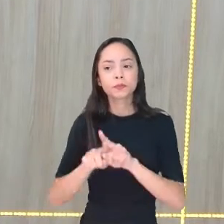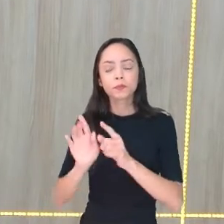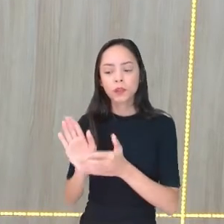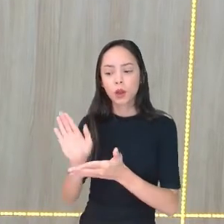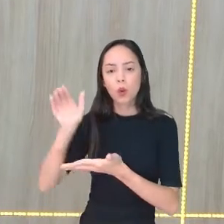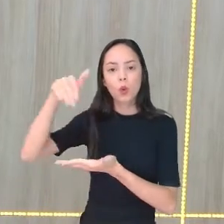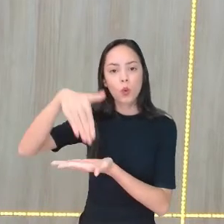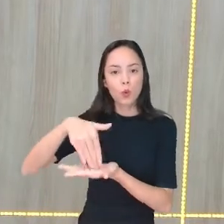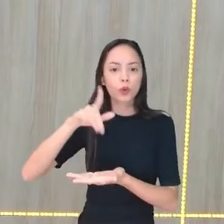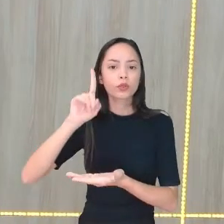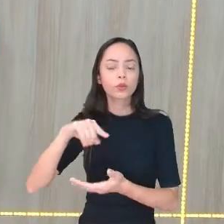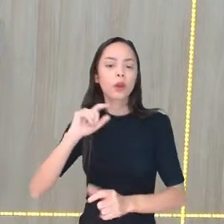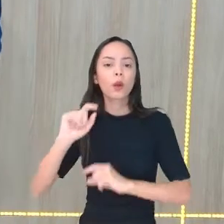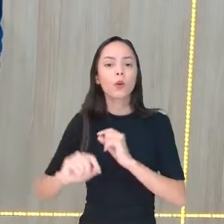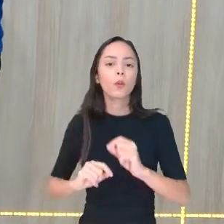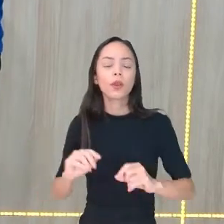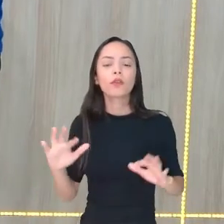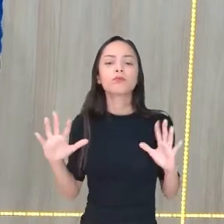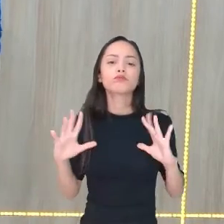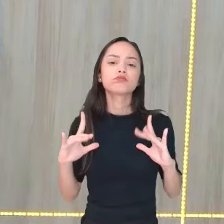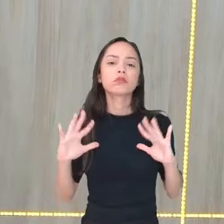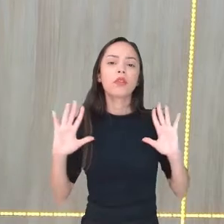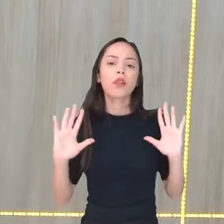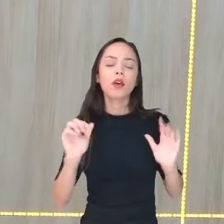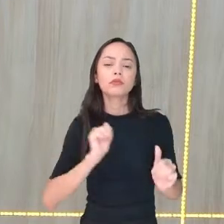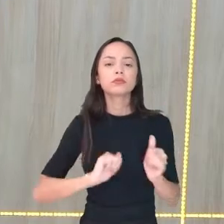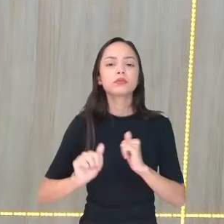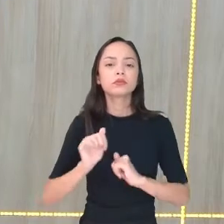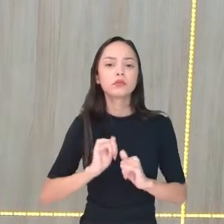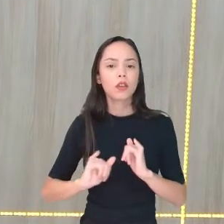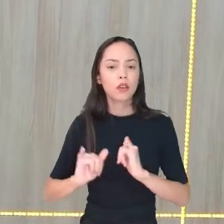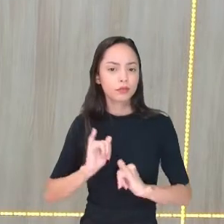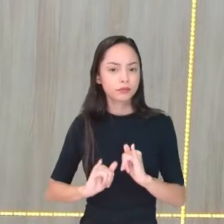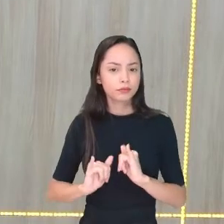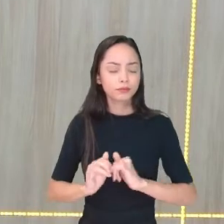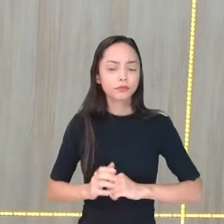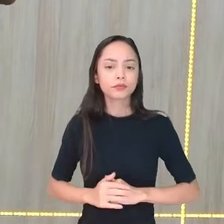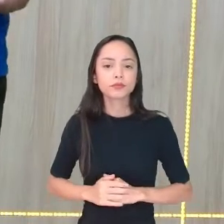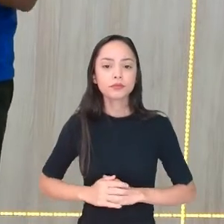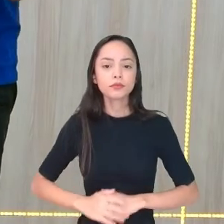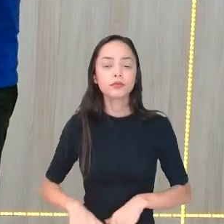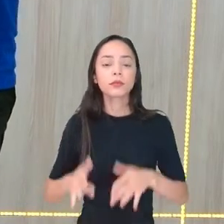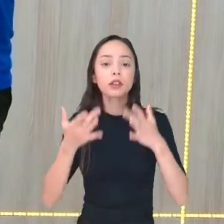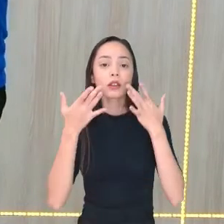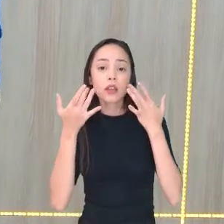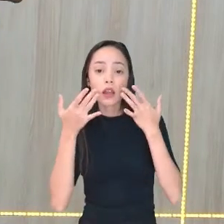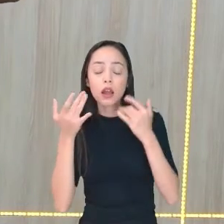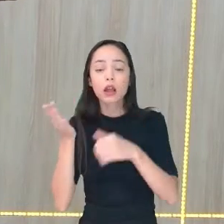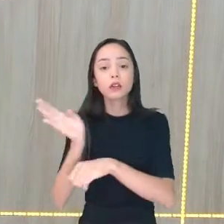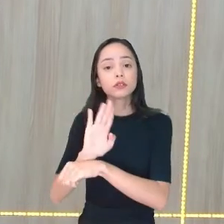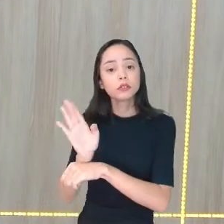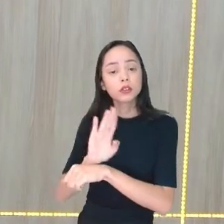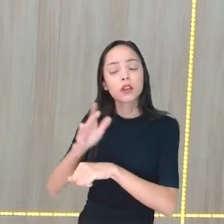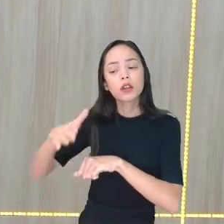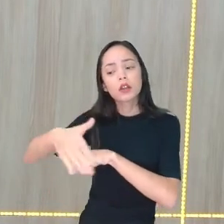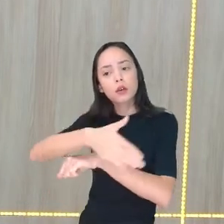ali, as opções de lazer, não é? Teatro, cinema, praças são opções de